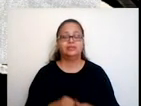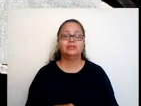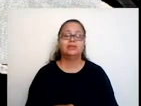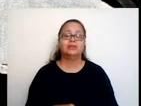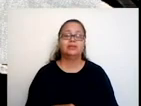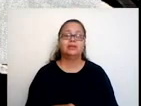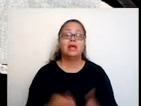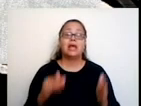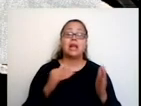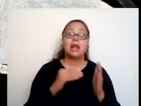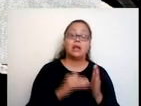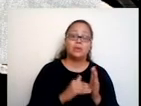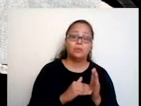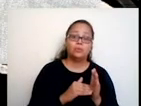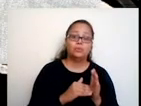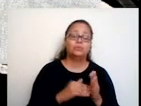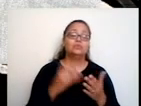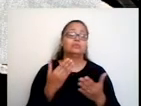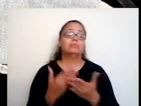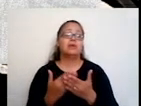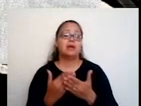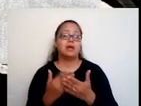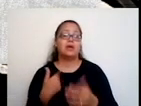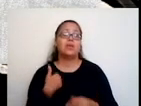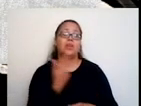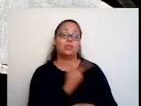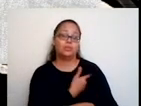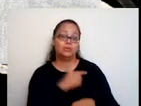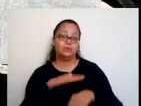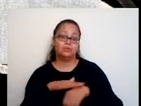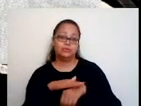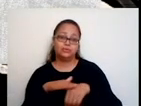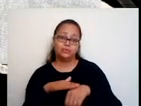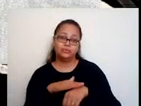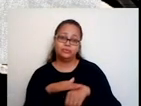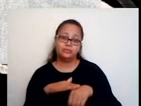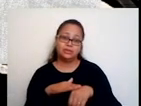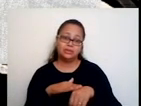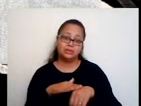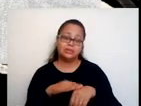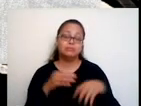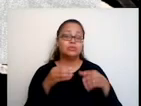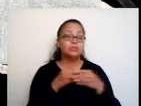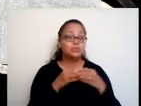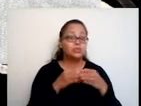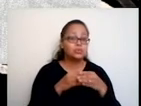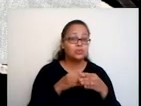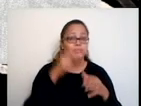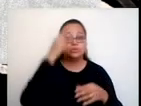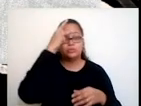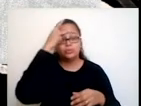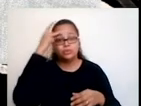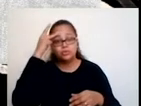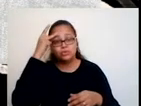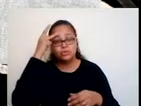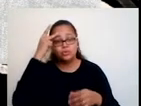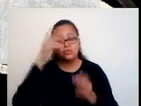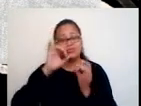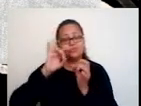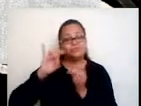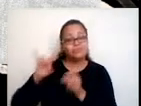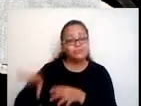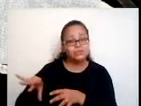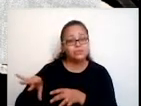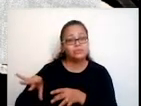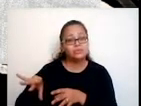né? Na última aula, nós conversamos um pouco sobre os grupos de pessoas que foram